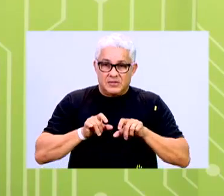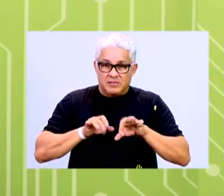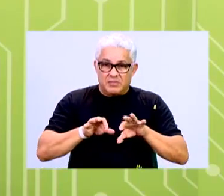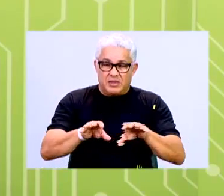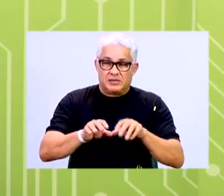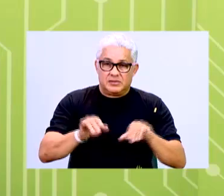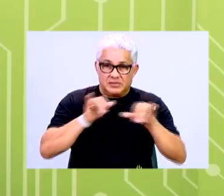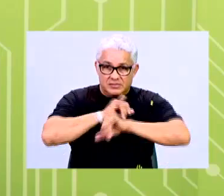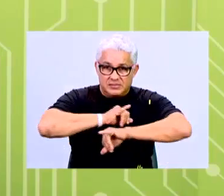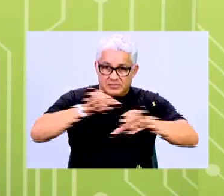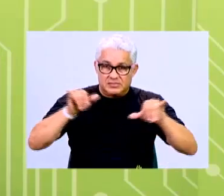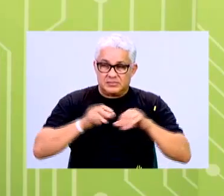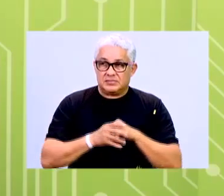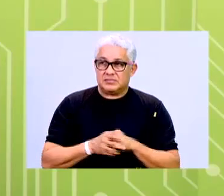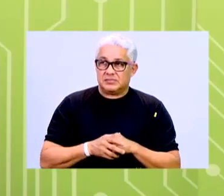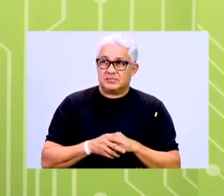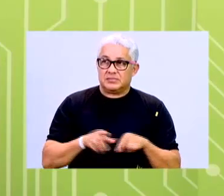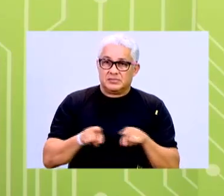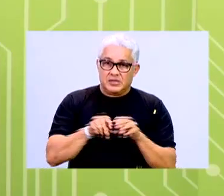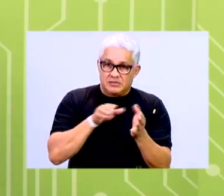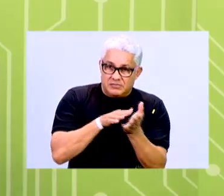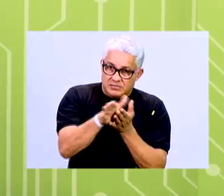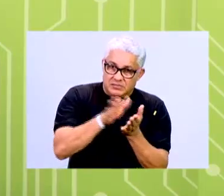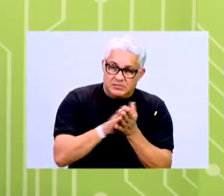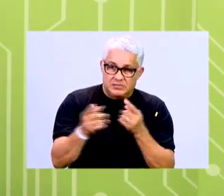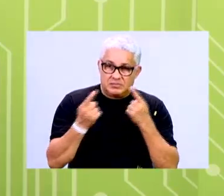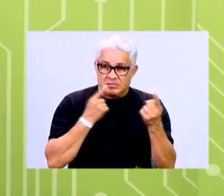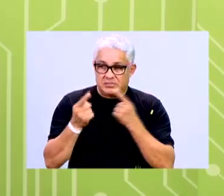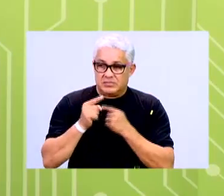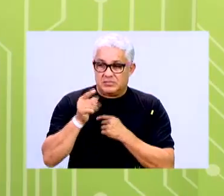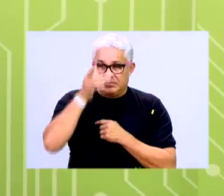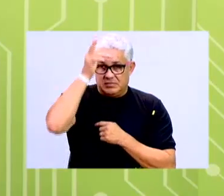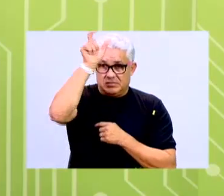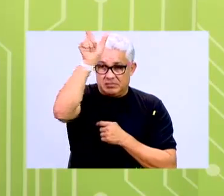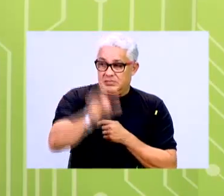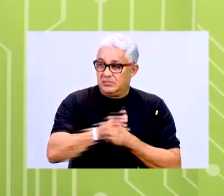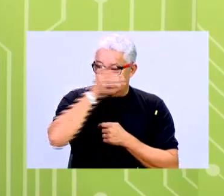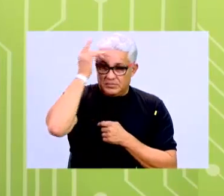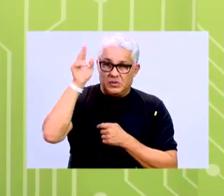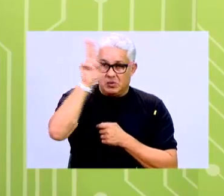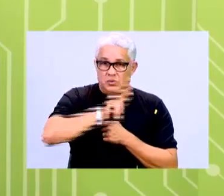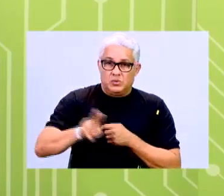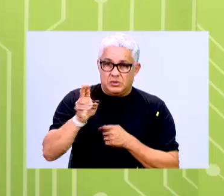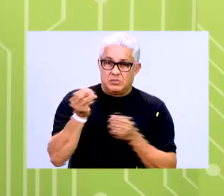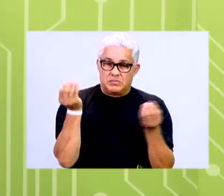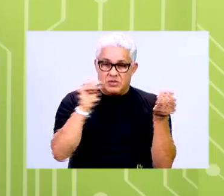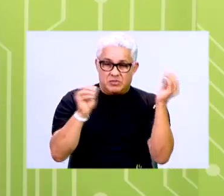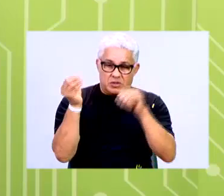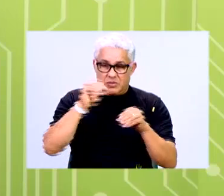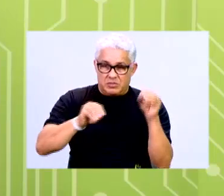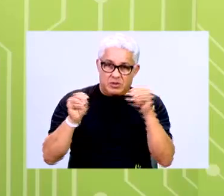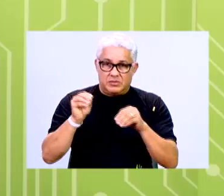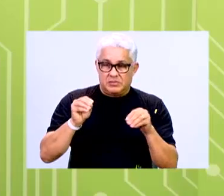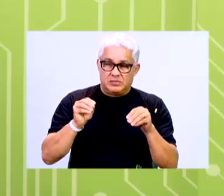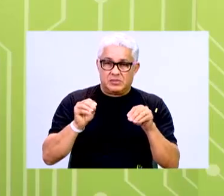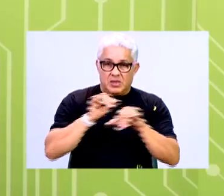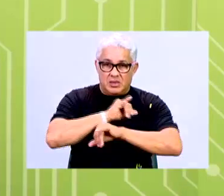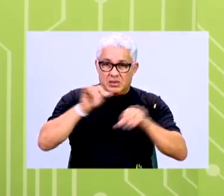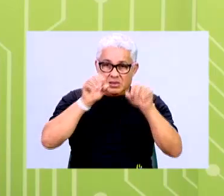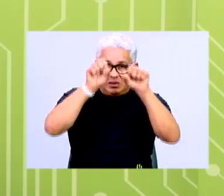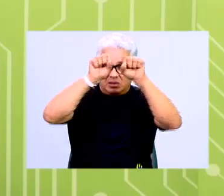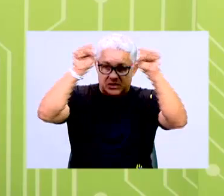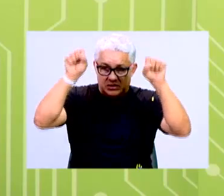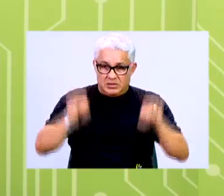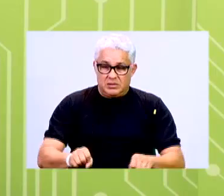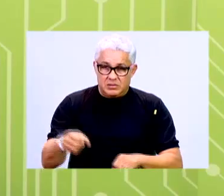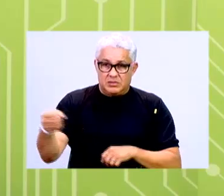vai precisar, no momento que estamos entrevistando o usuário, que é o que está alimentando realmente o sistema, e que um